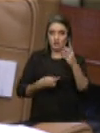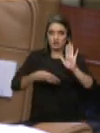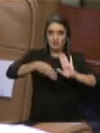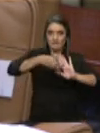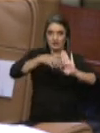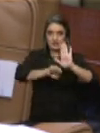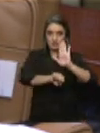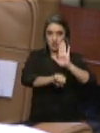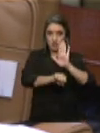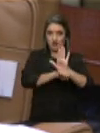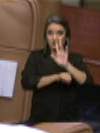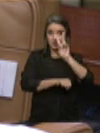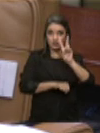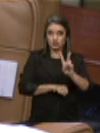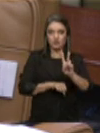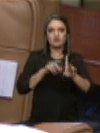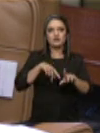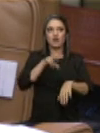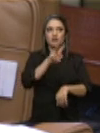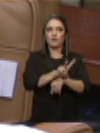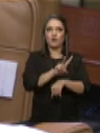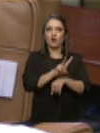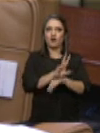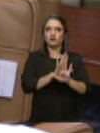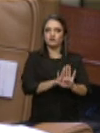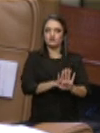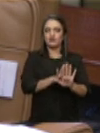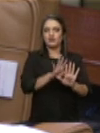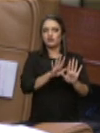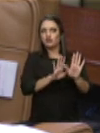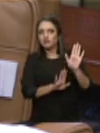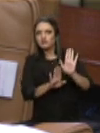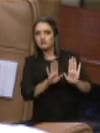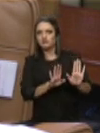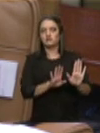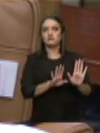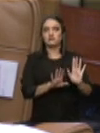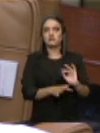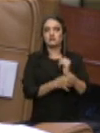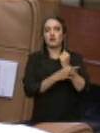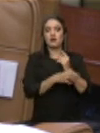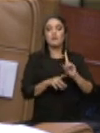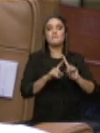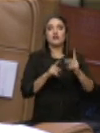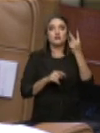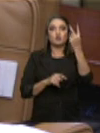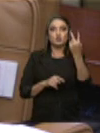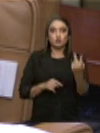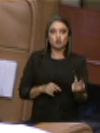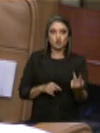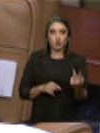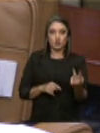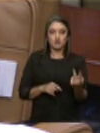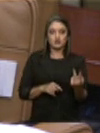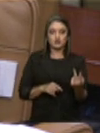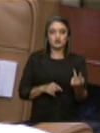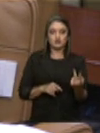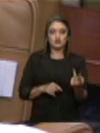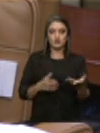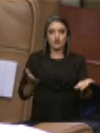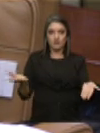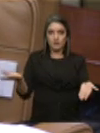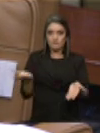me referi são preventivos, mas re-ratifico que ambos foram interpostos antes